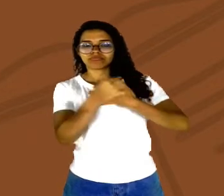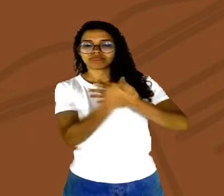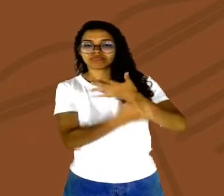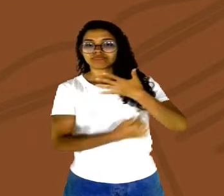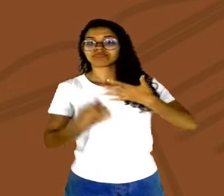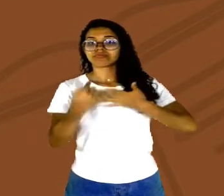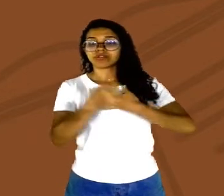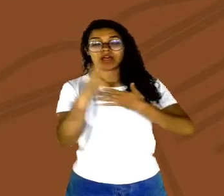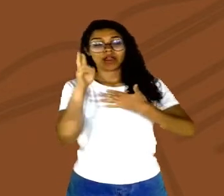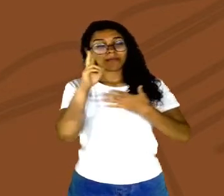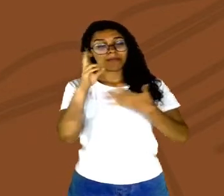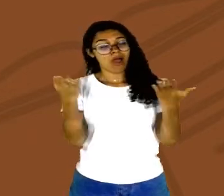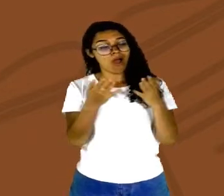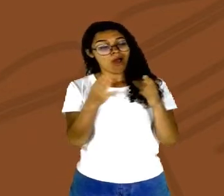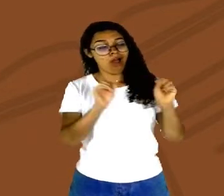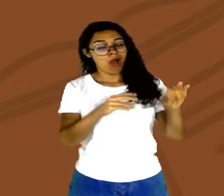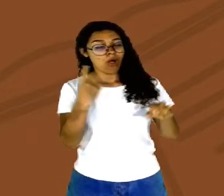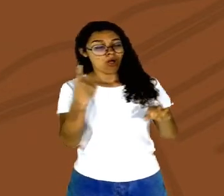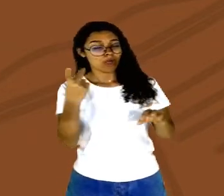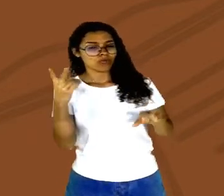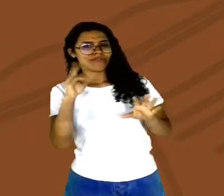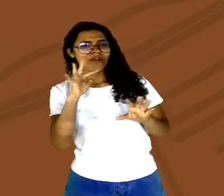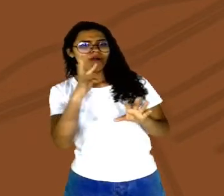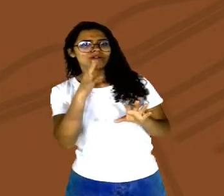de forma objetiva as suas funções.